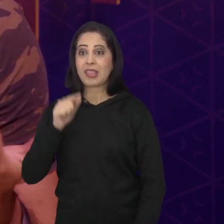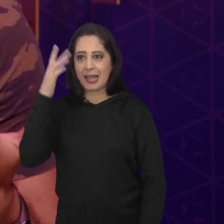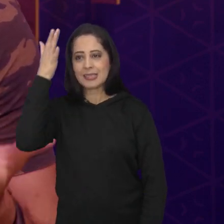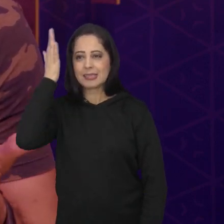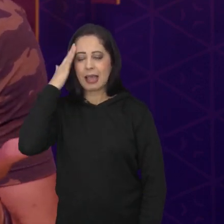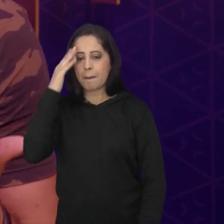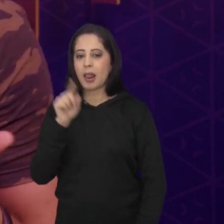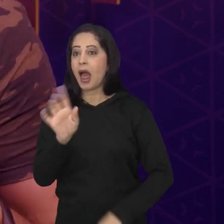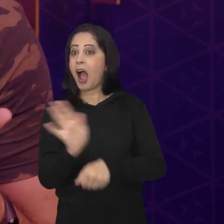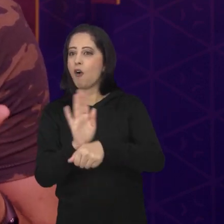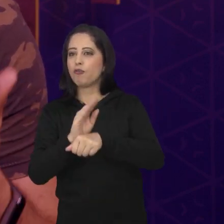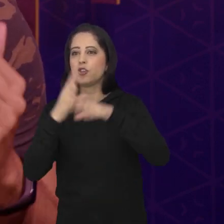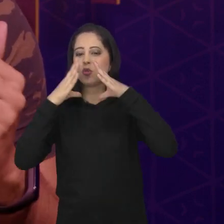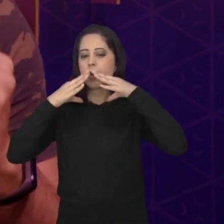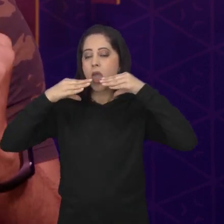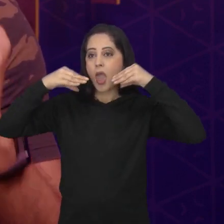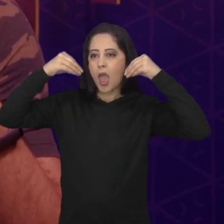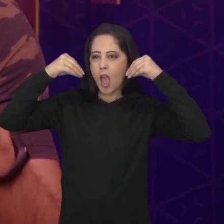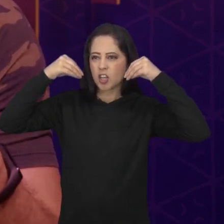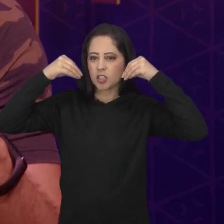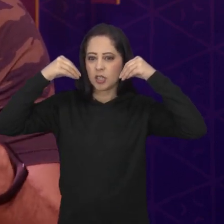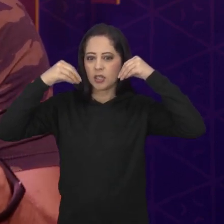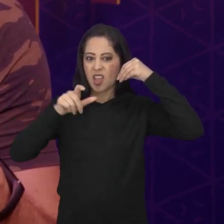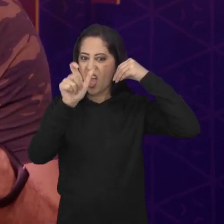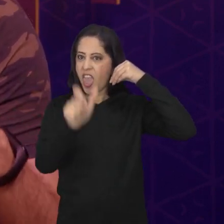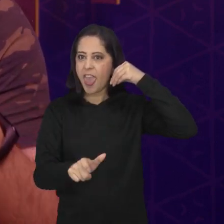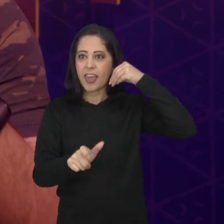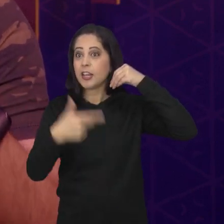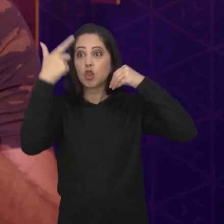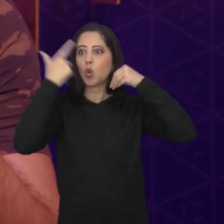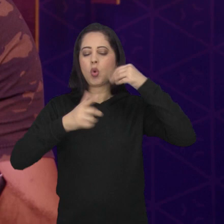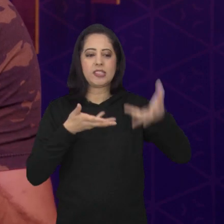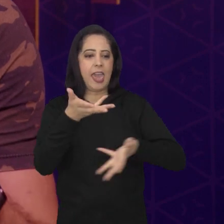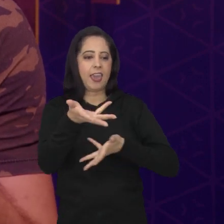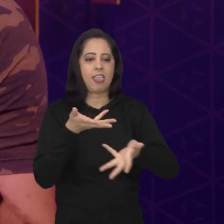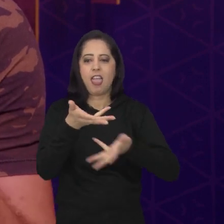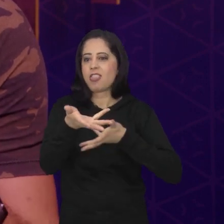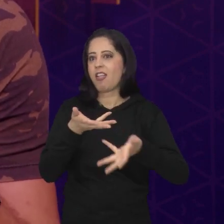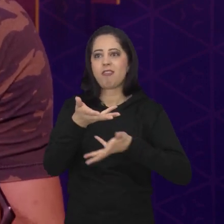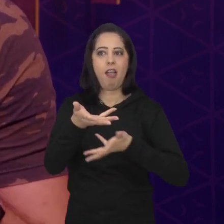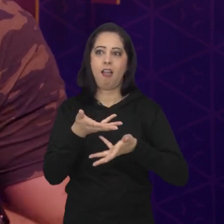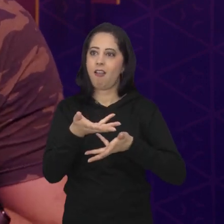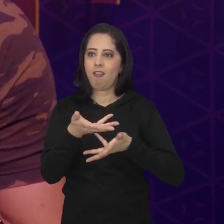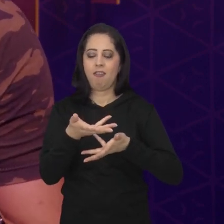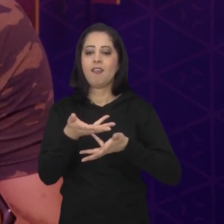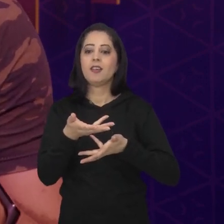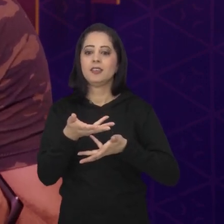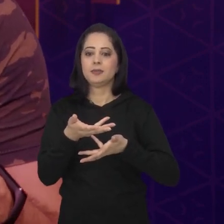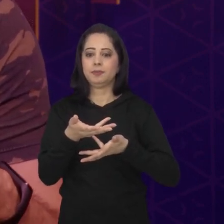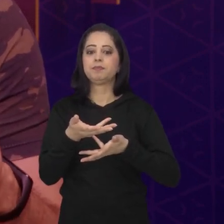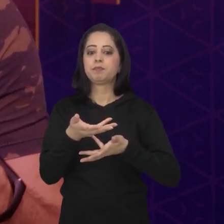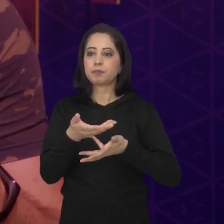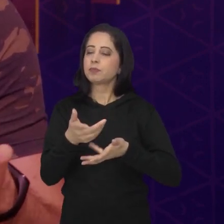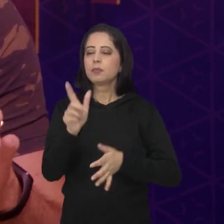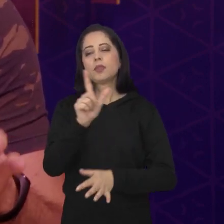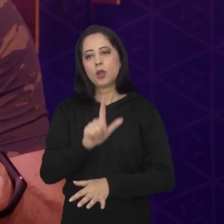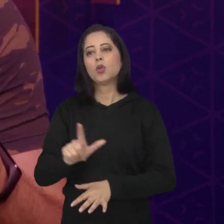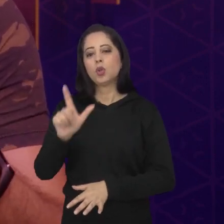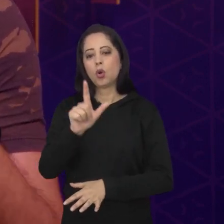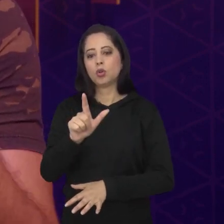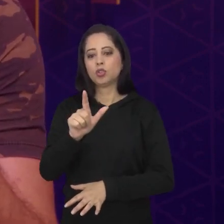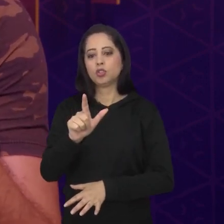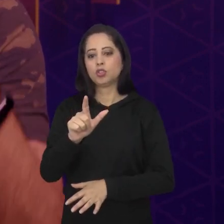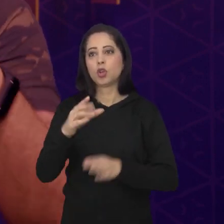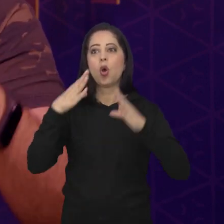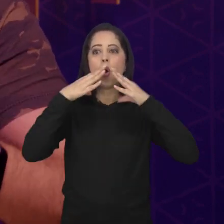Coringa, principalmente, né? Que ele passa por essas duas coisas. Ele não tem boas relações interpessoais. É lógico, quando